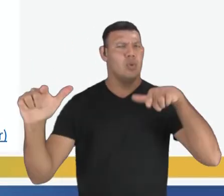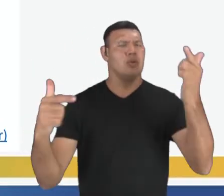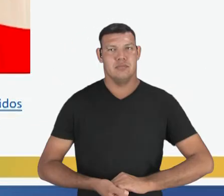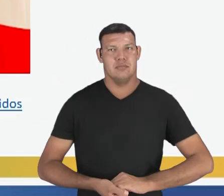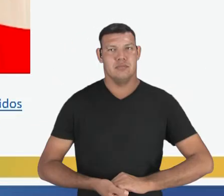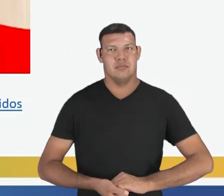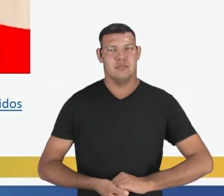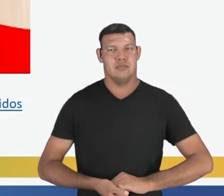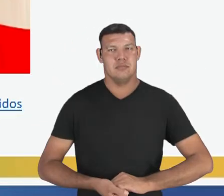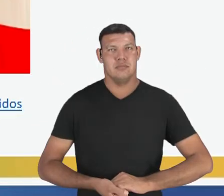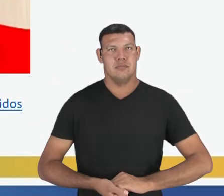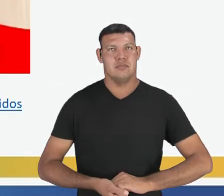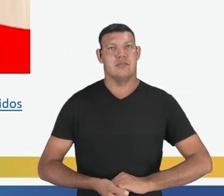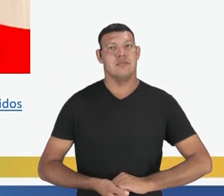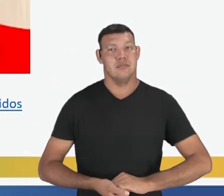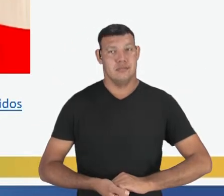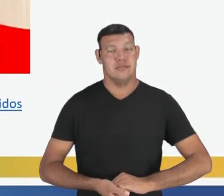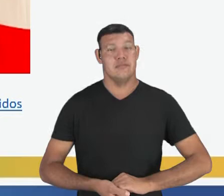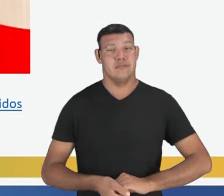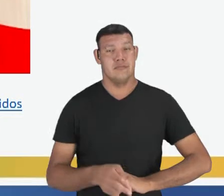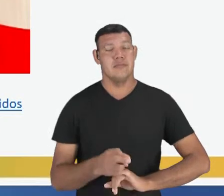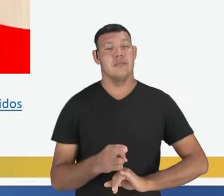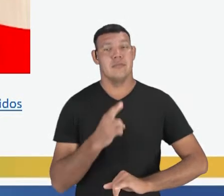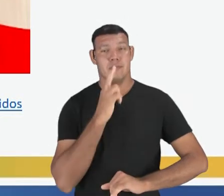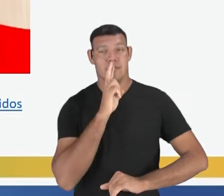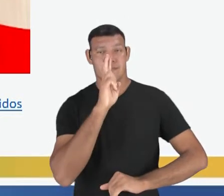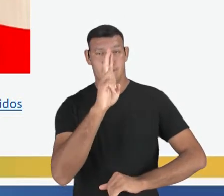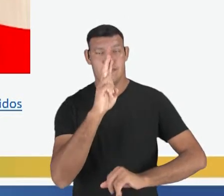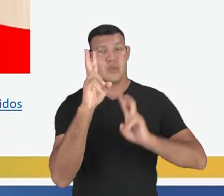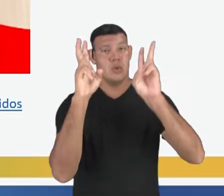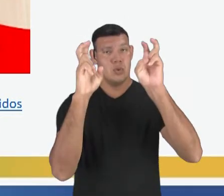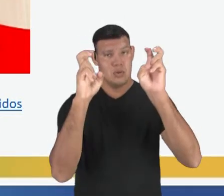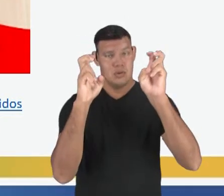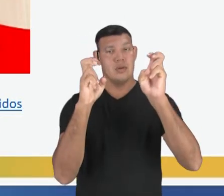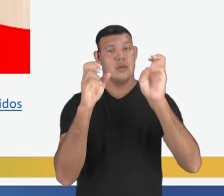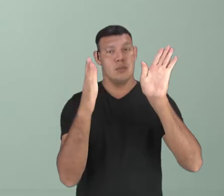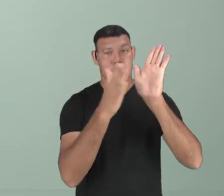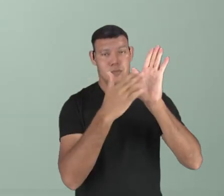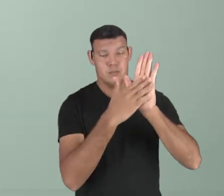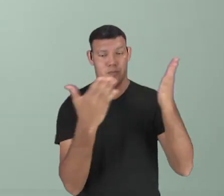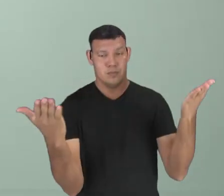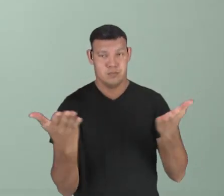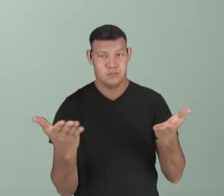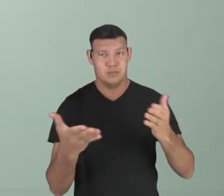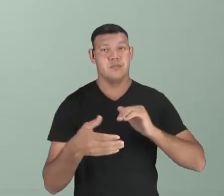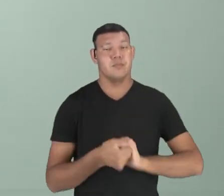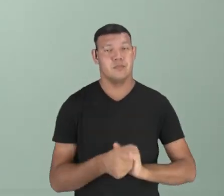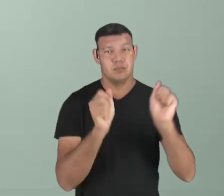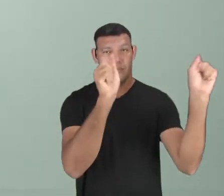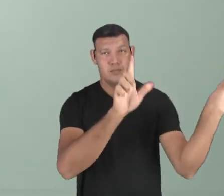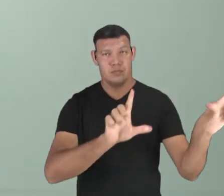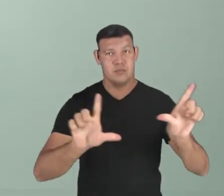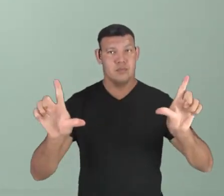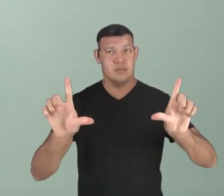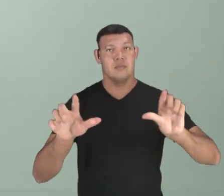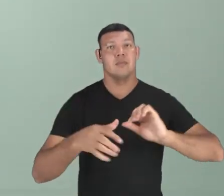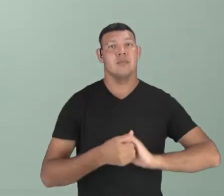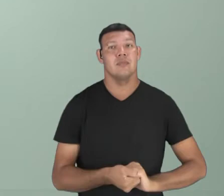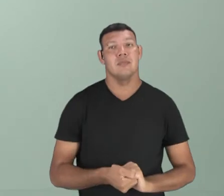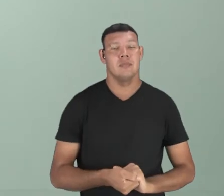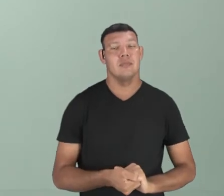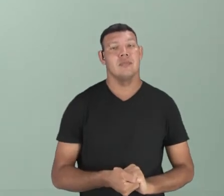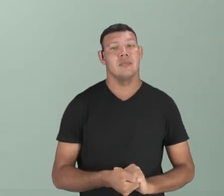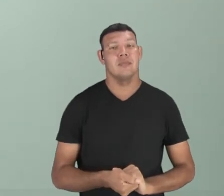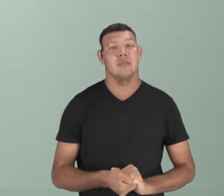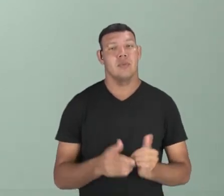multilaterais. E para dar resposta à própria temática que nos propomos, que está aí na nossa tela inicial, do início da